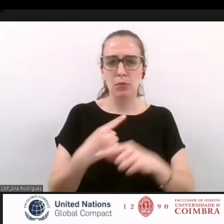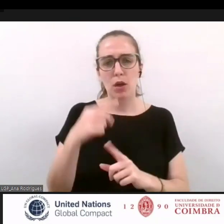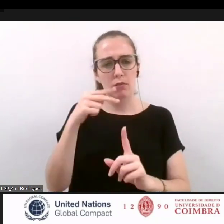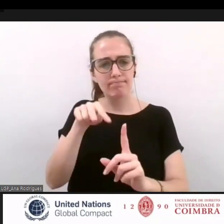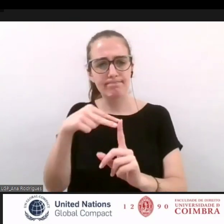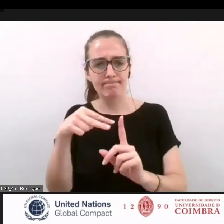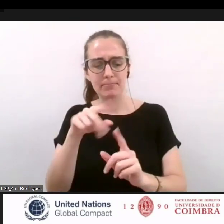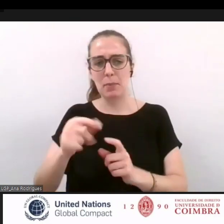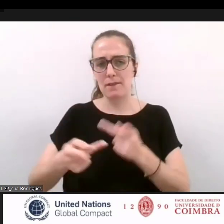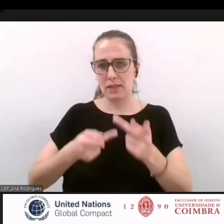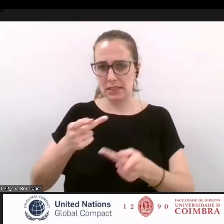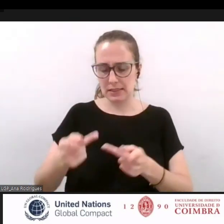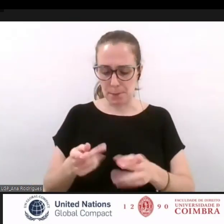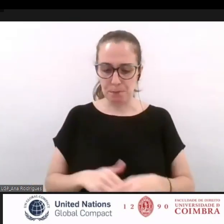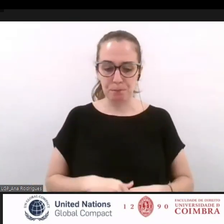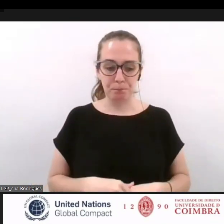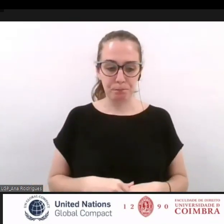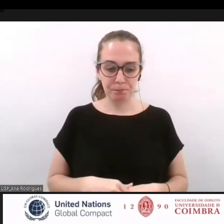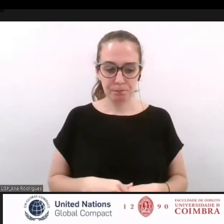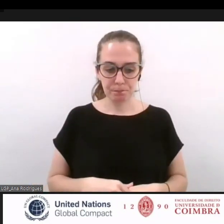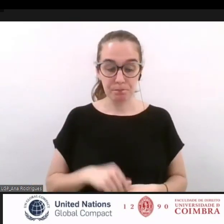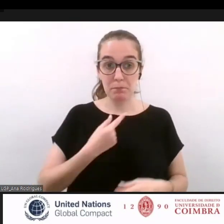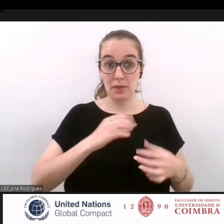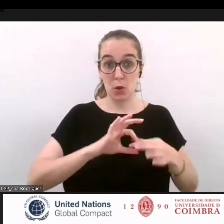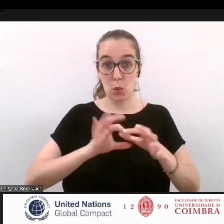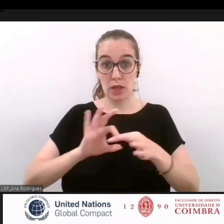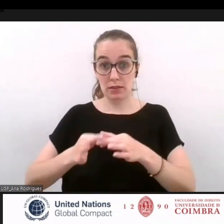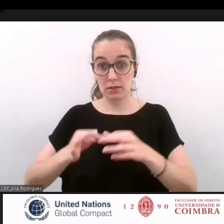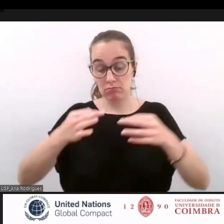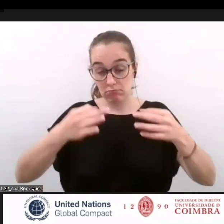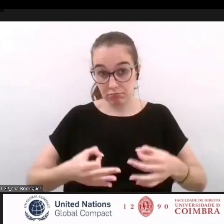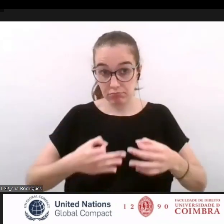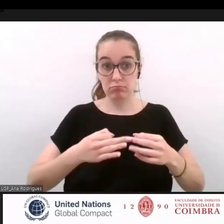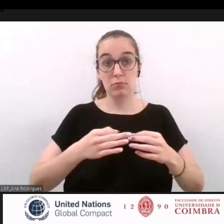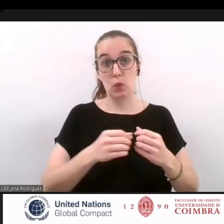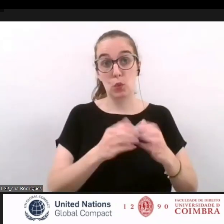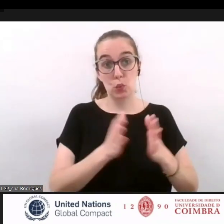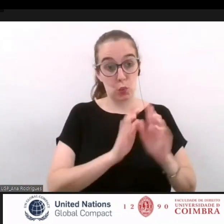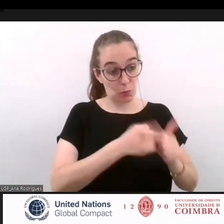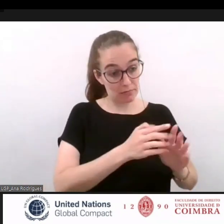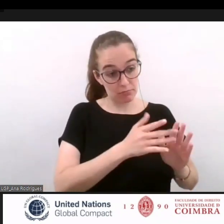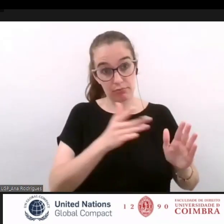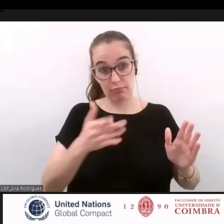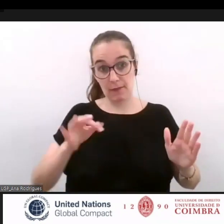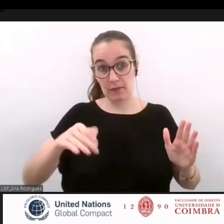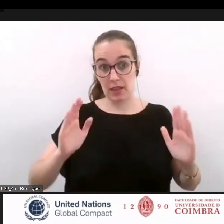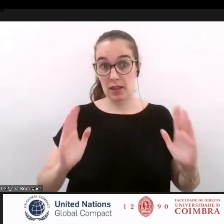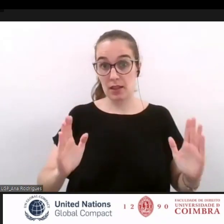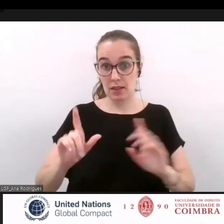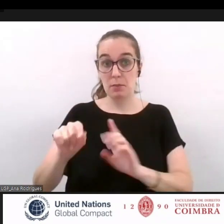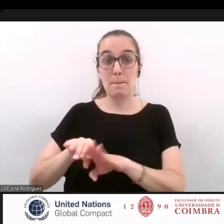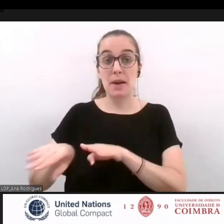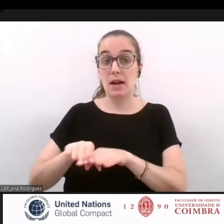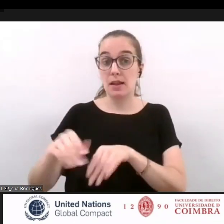e pela avaliação. Ou seja, esta coerência tem de funcionar em todo o ciclo das políticas públicas e depois tem de funcionar